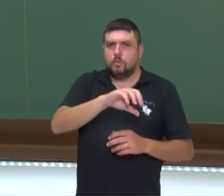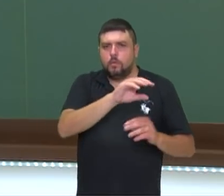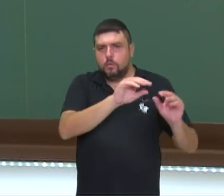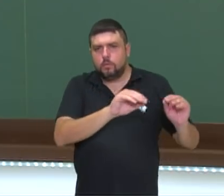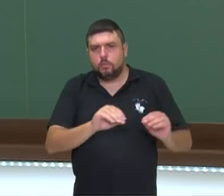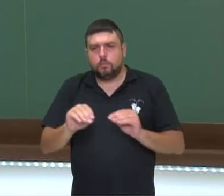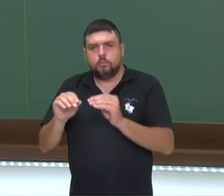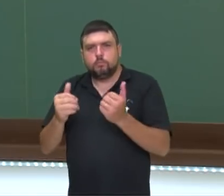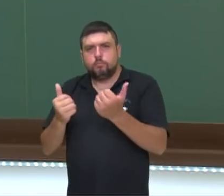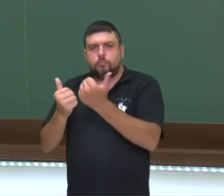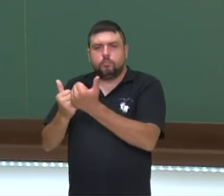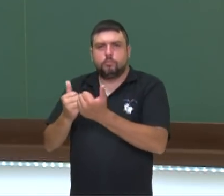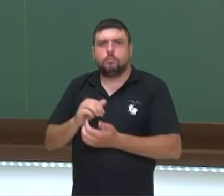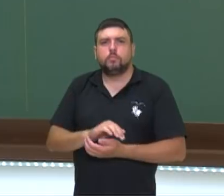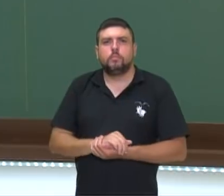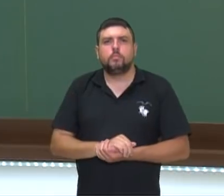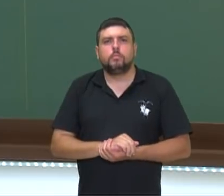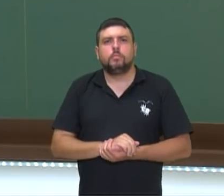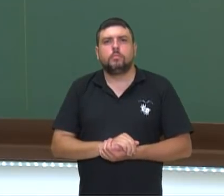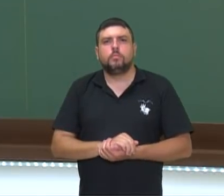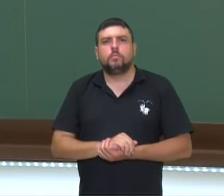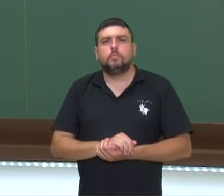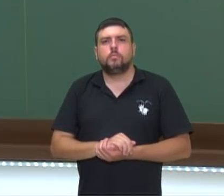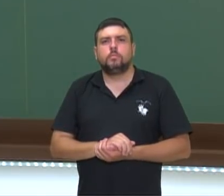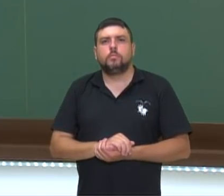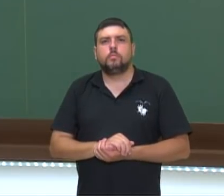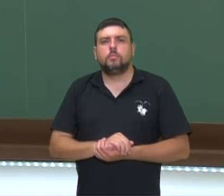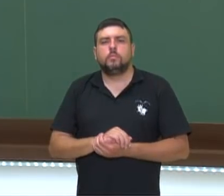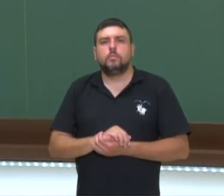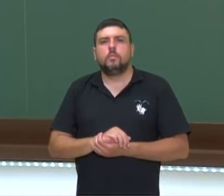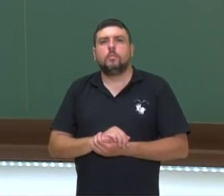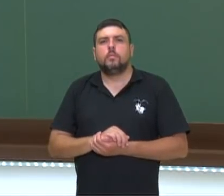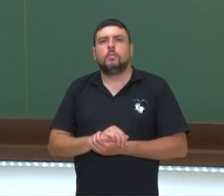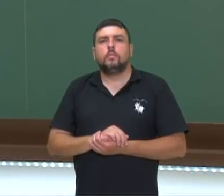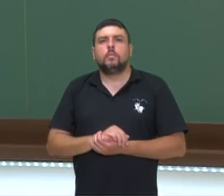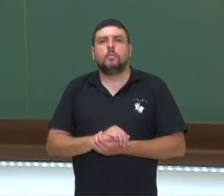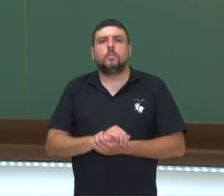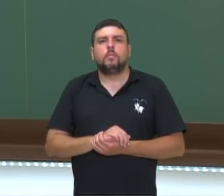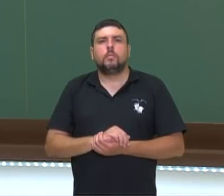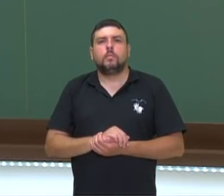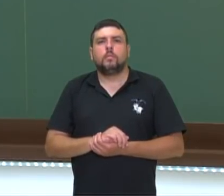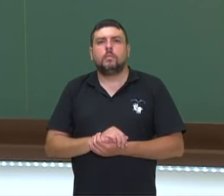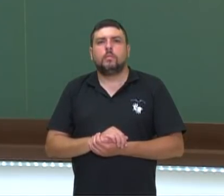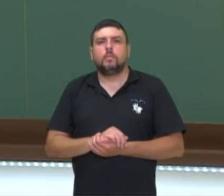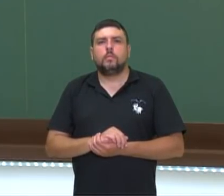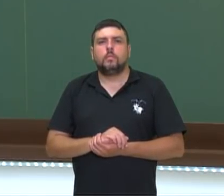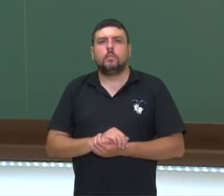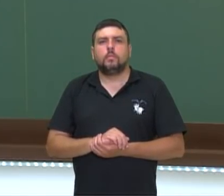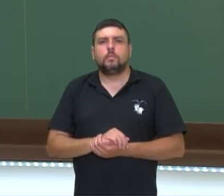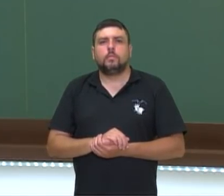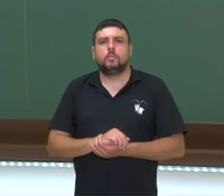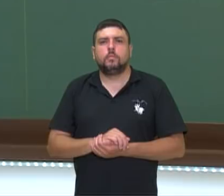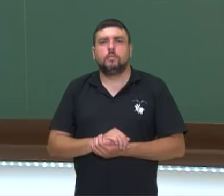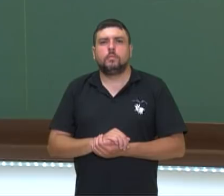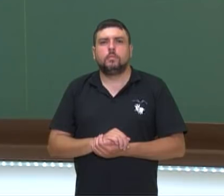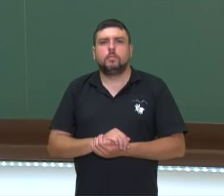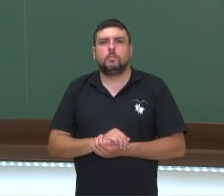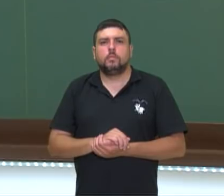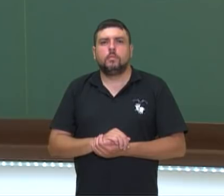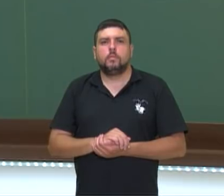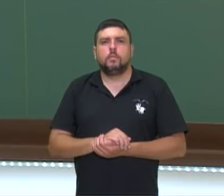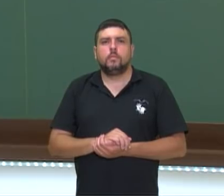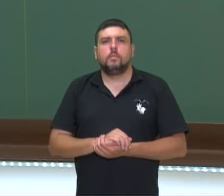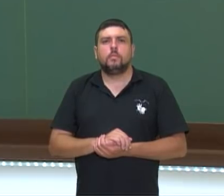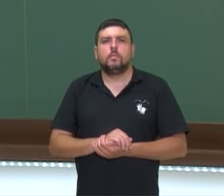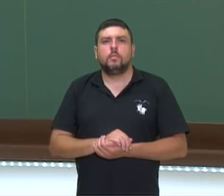discriminante. O valor de B é 3, como tem o sinal negativo da forma de Bhaskara, menos 3, mais ou menos raiz de